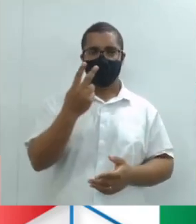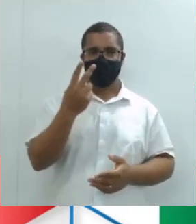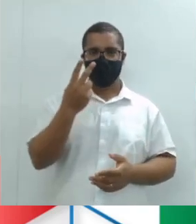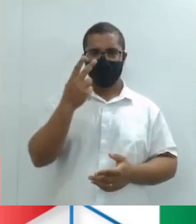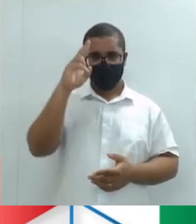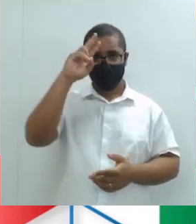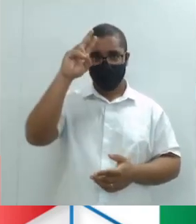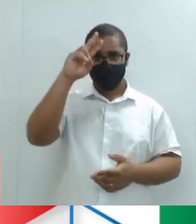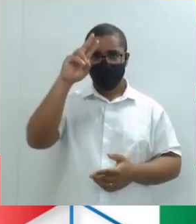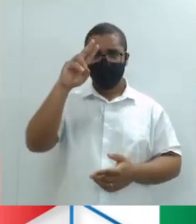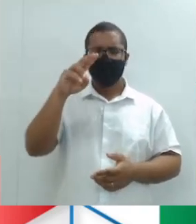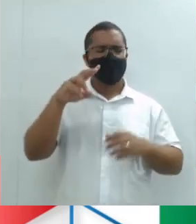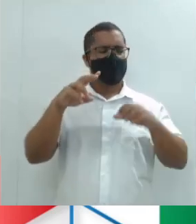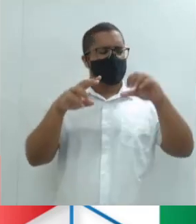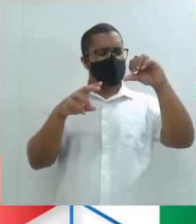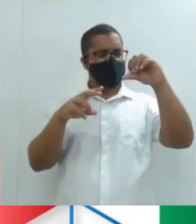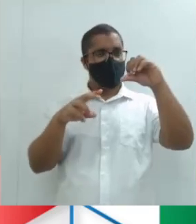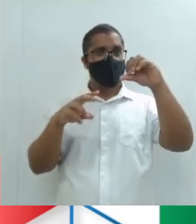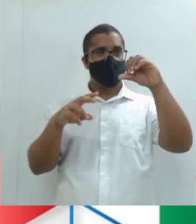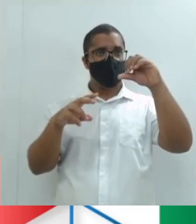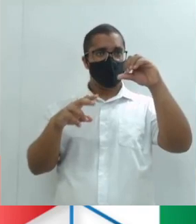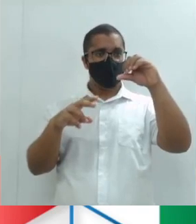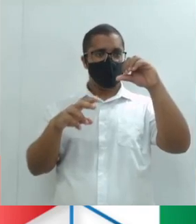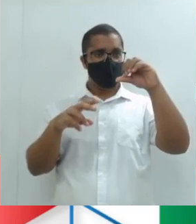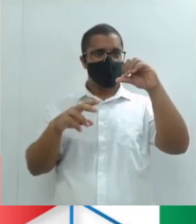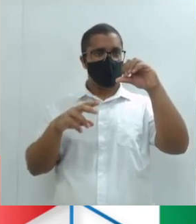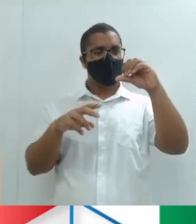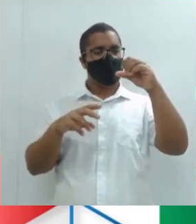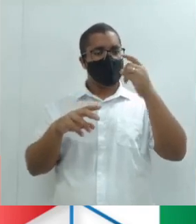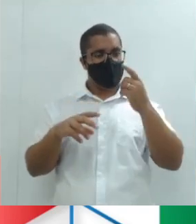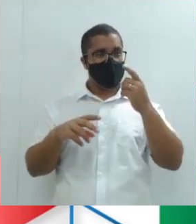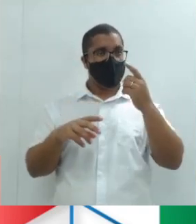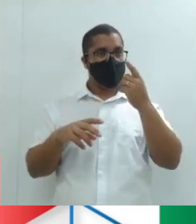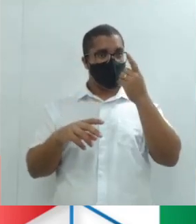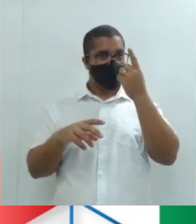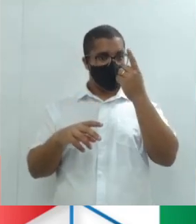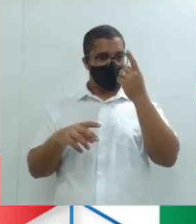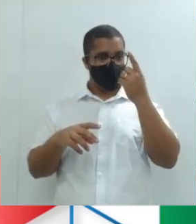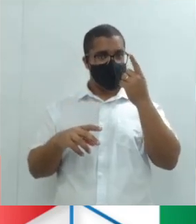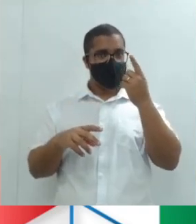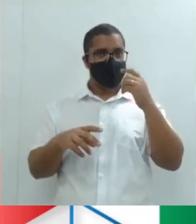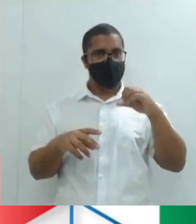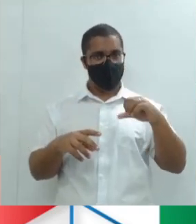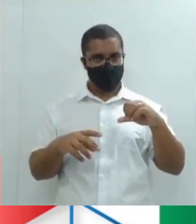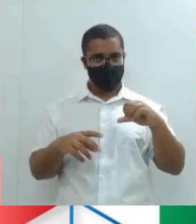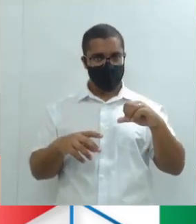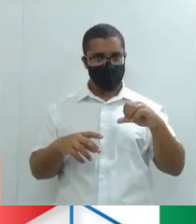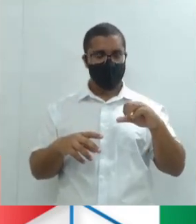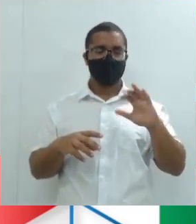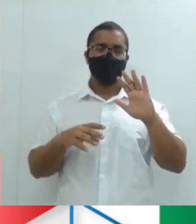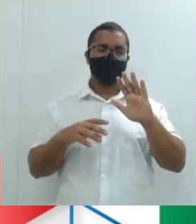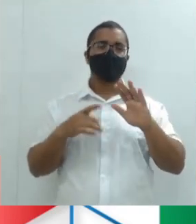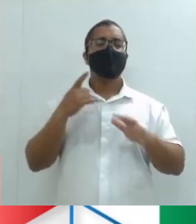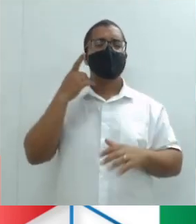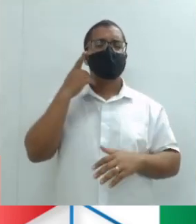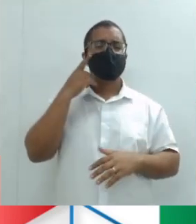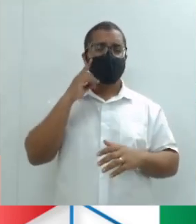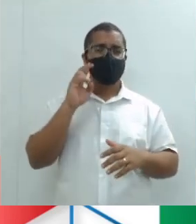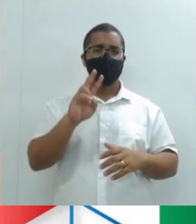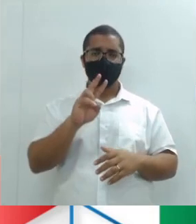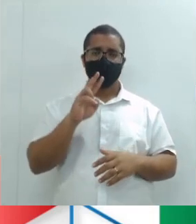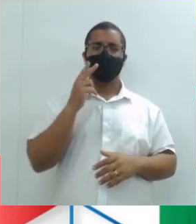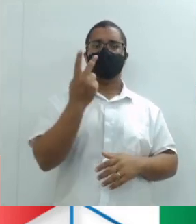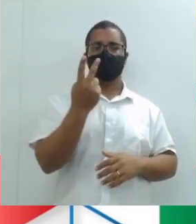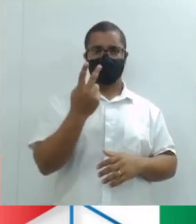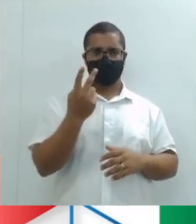tá? 9 sobre 1, no caso do item A, menos 9 sobre 1 ficou 1 sobre menos 9. É o inverso.